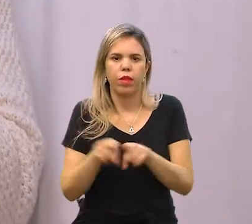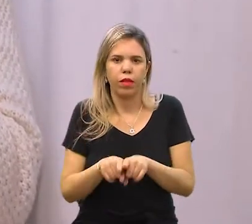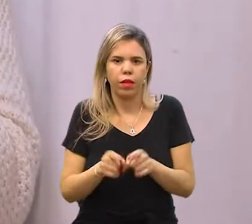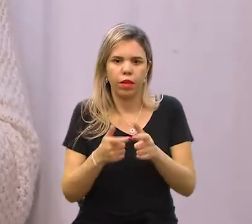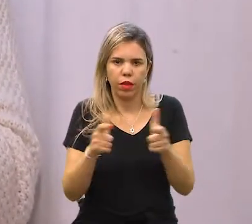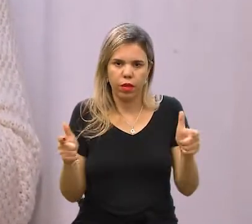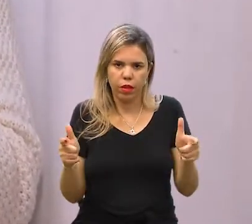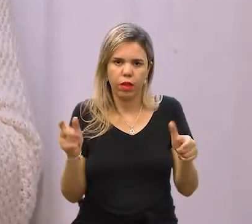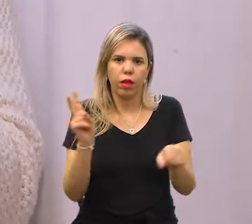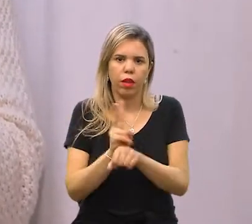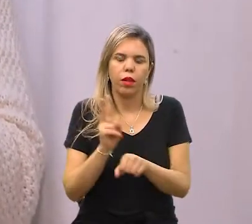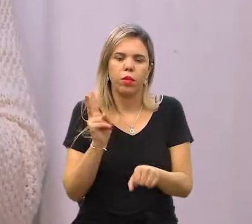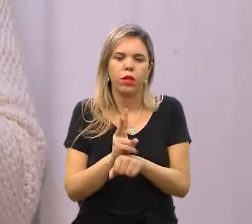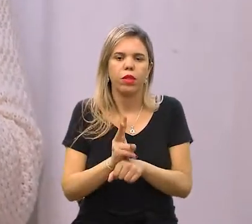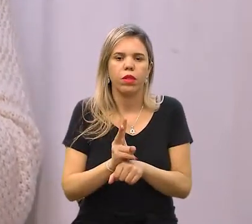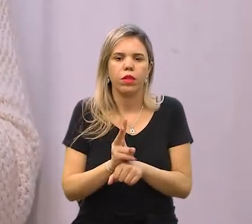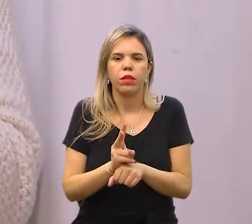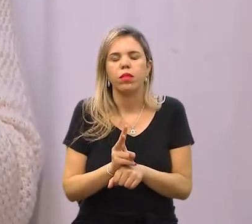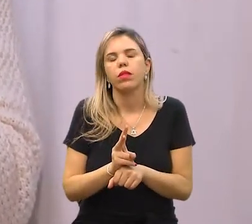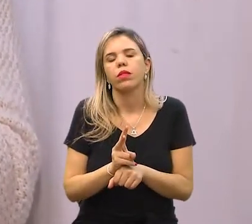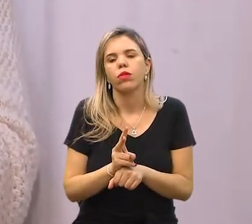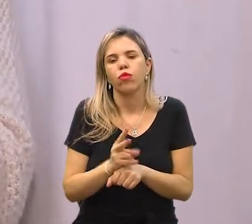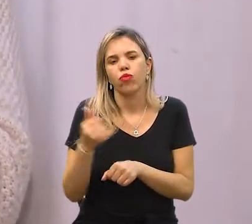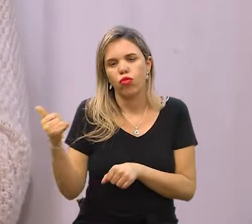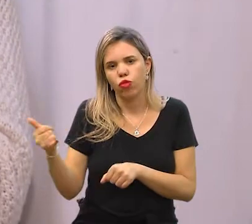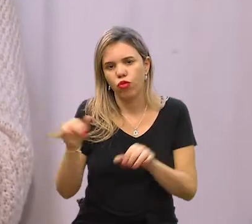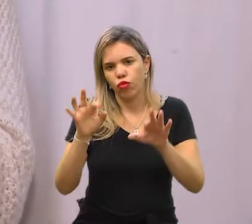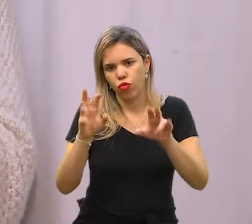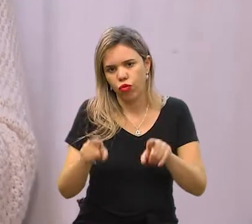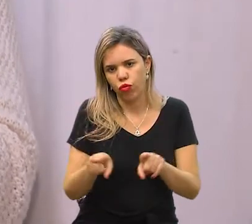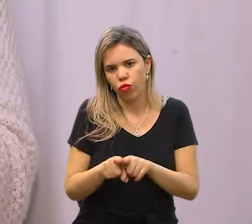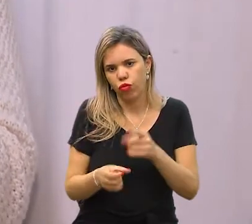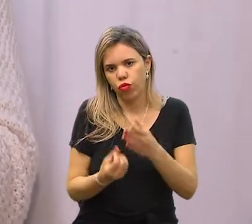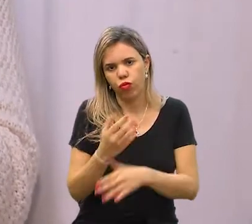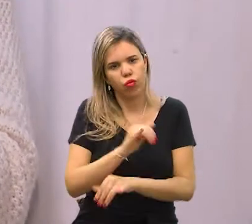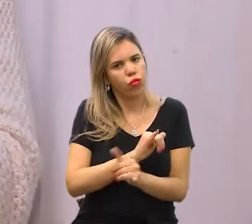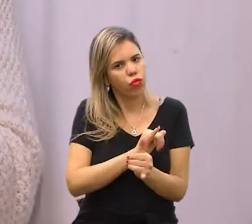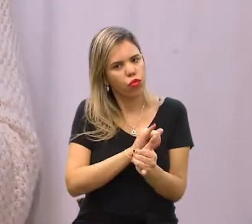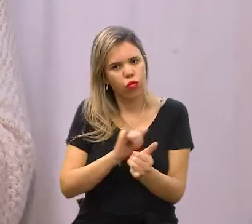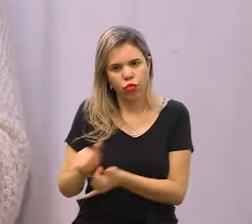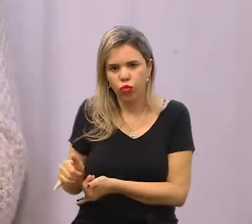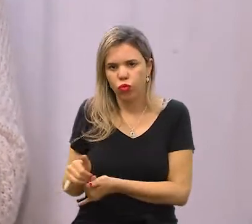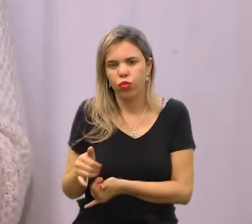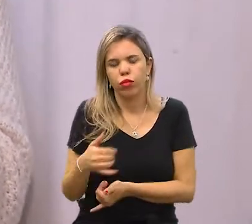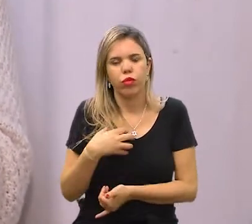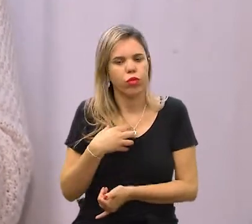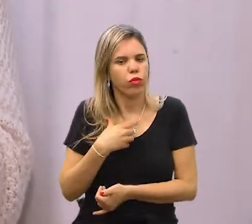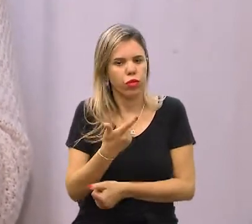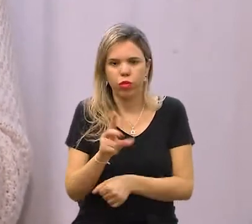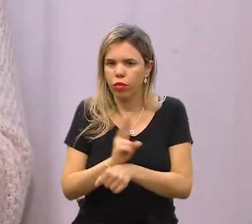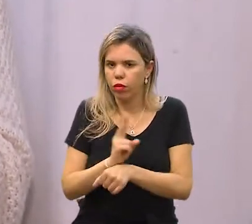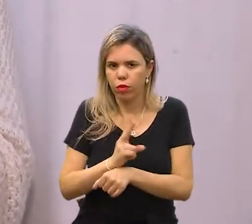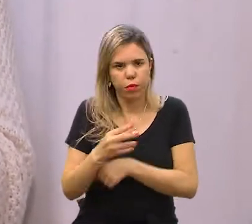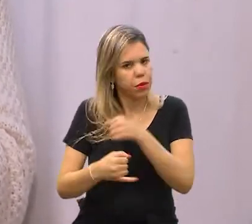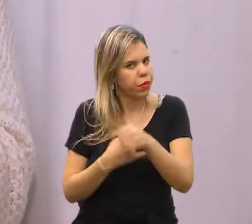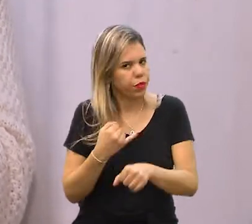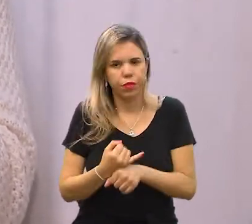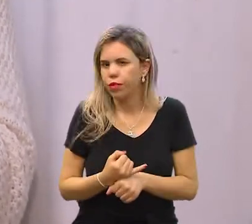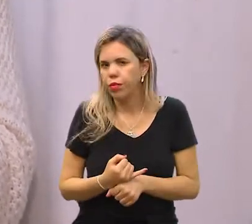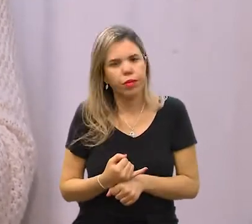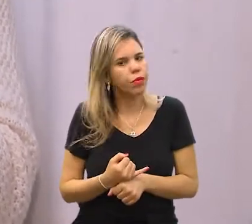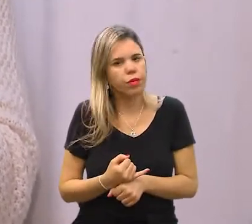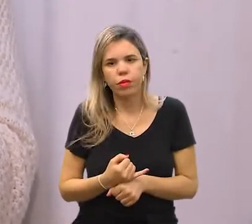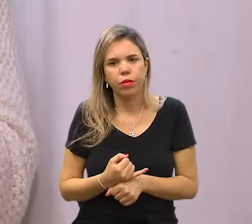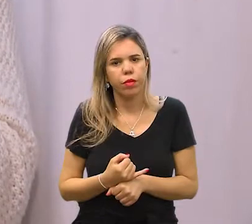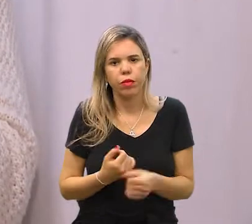deve aumentar, né, essa proteção e também jamais, se você não se sente seguro naquele site,